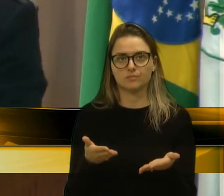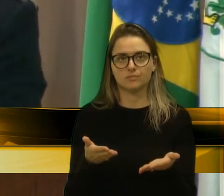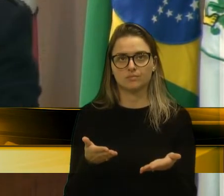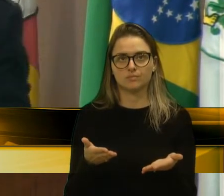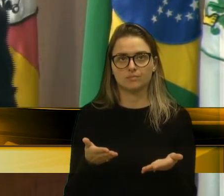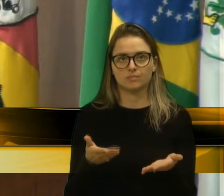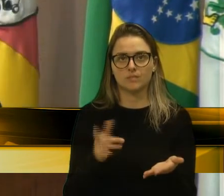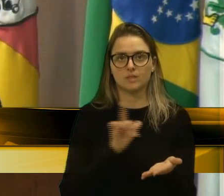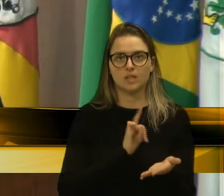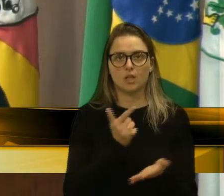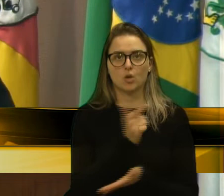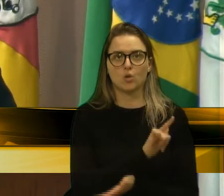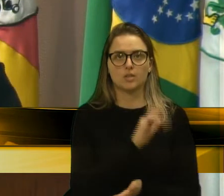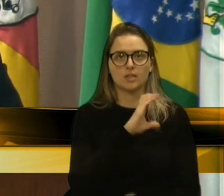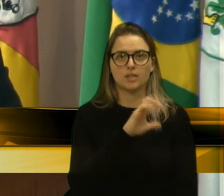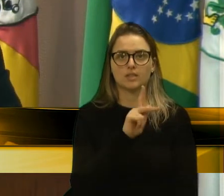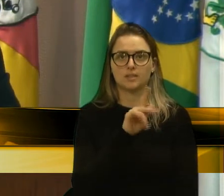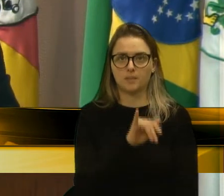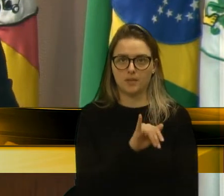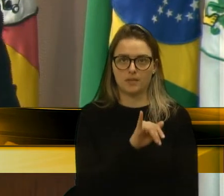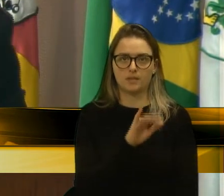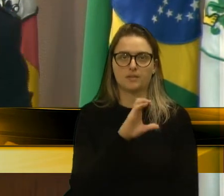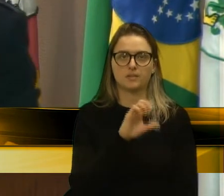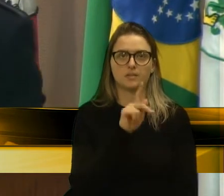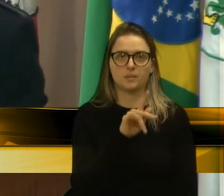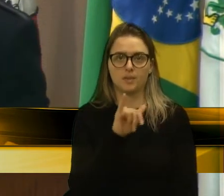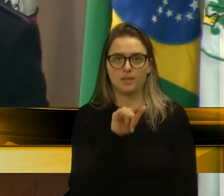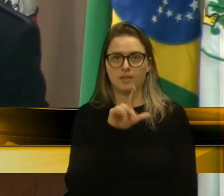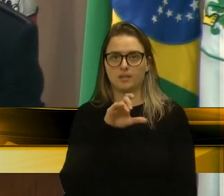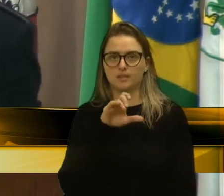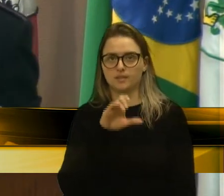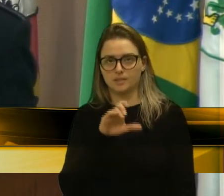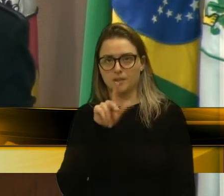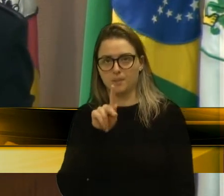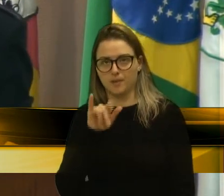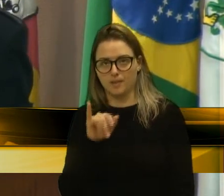Vieram com outro agora, CPI. CPI, CPI, CPI.